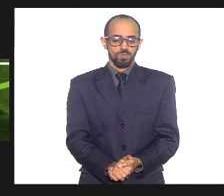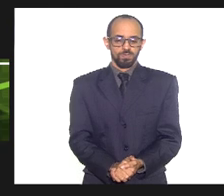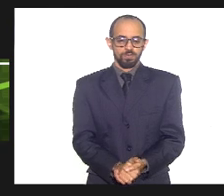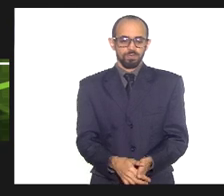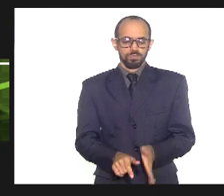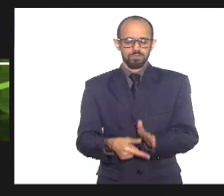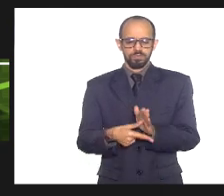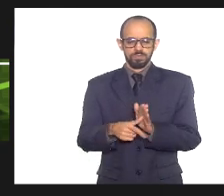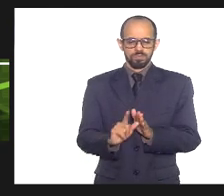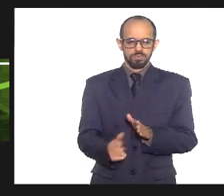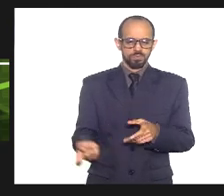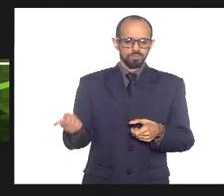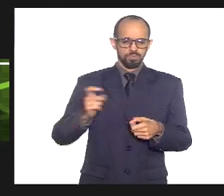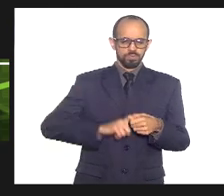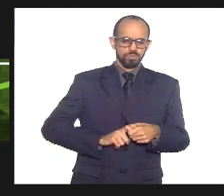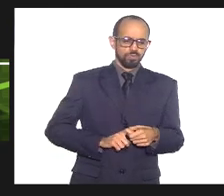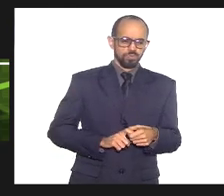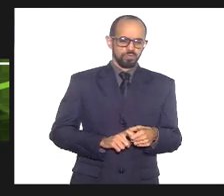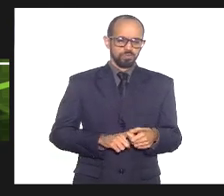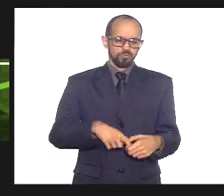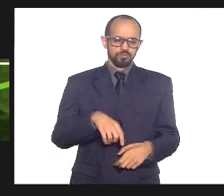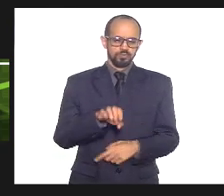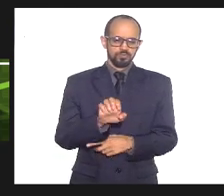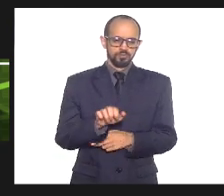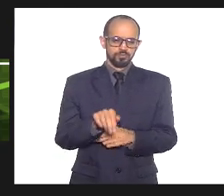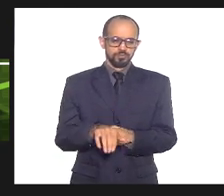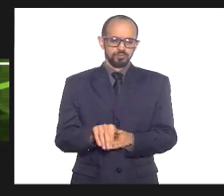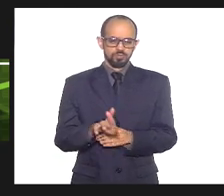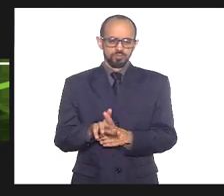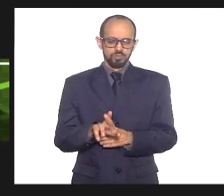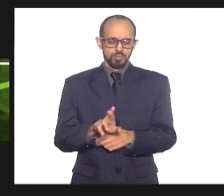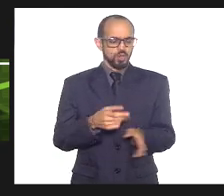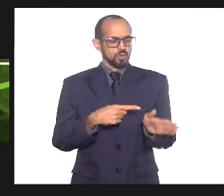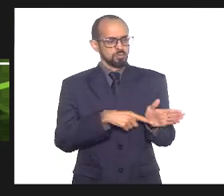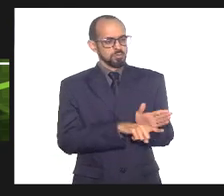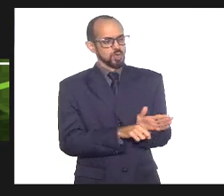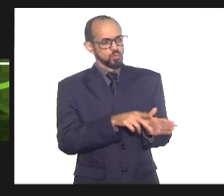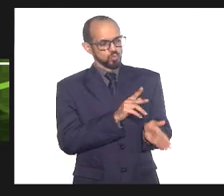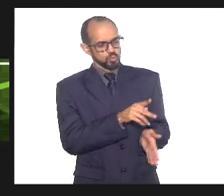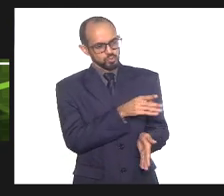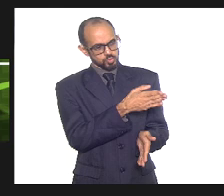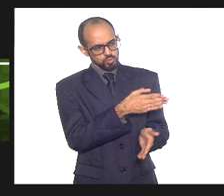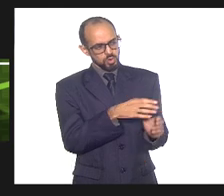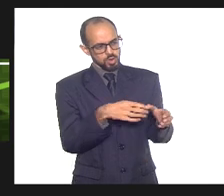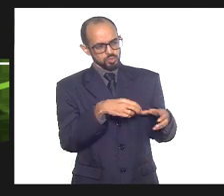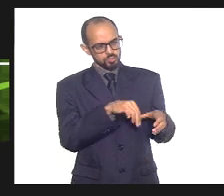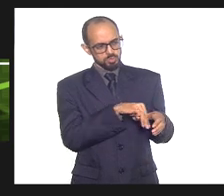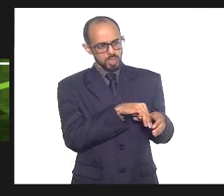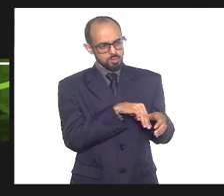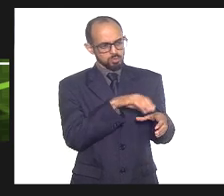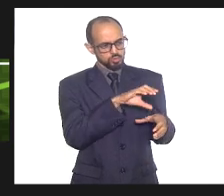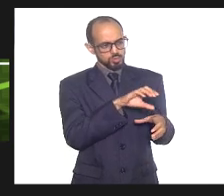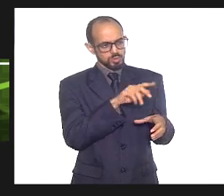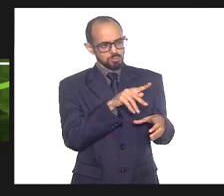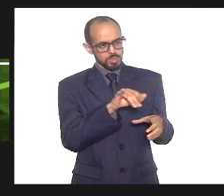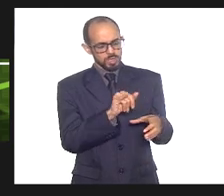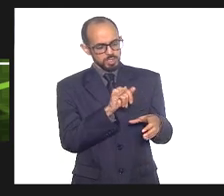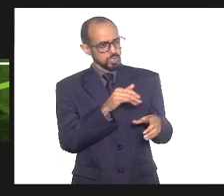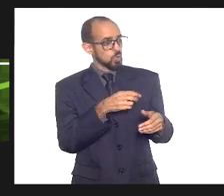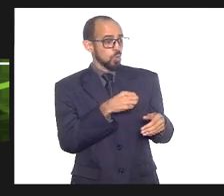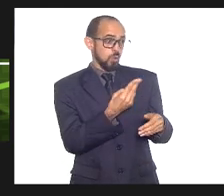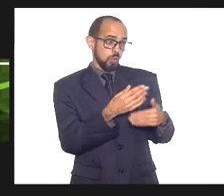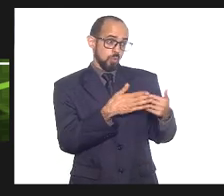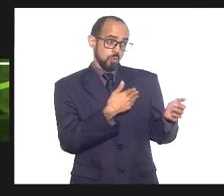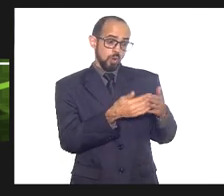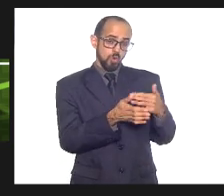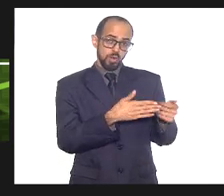de voltar à Equinor, eu pergunto aos membros da CPI ou qualquer um dos que estão